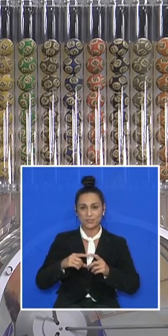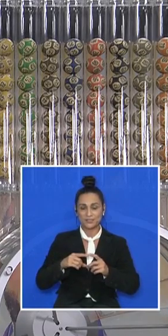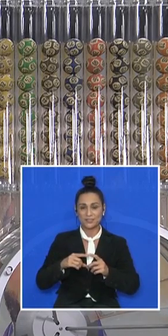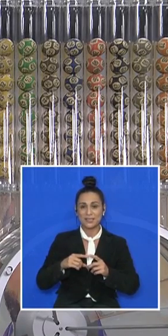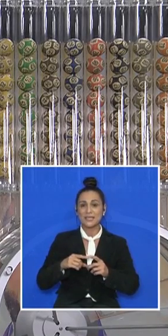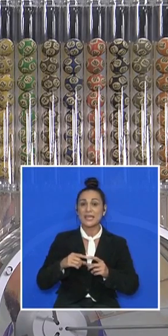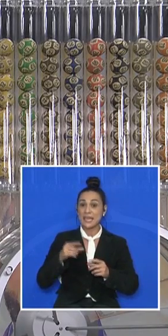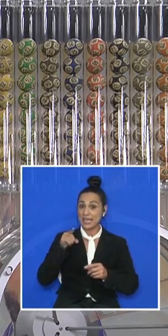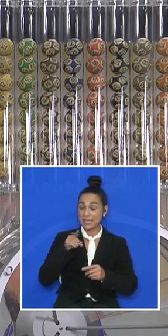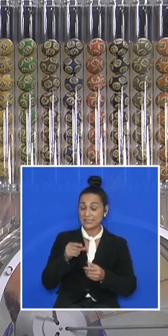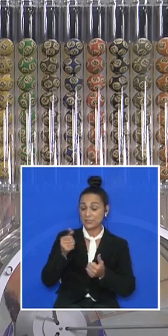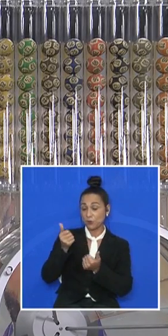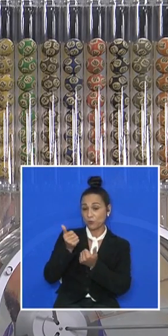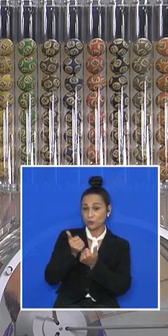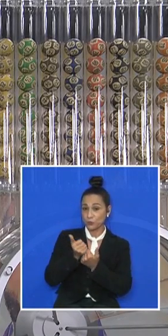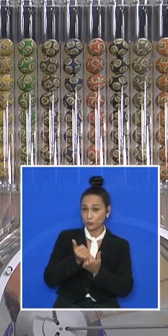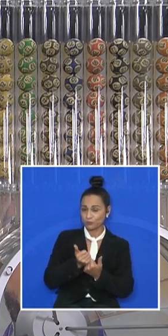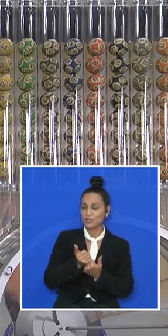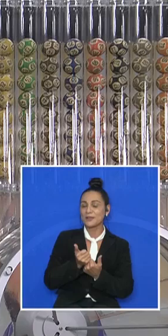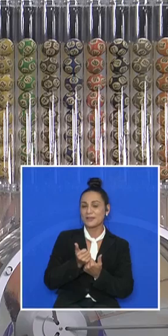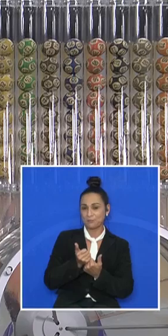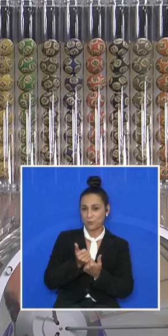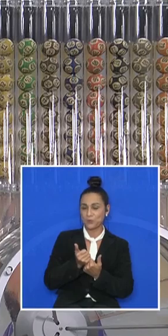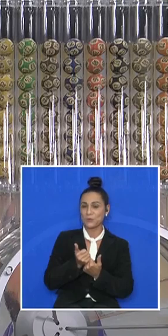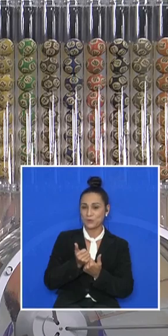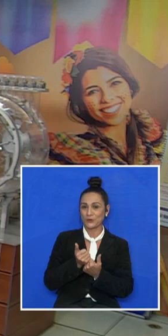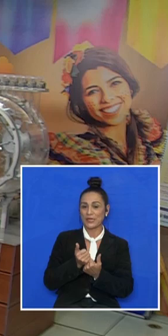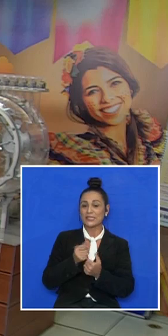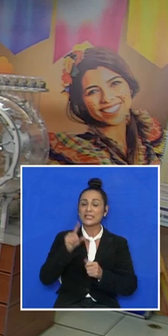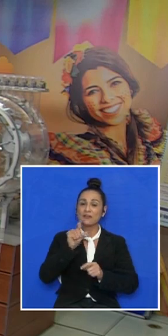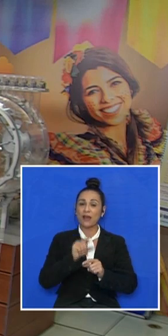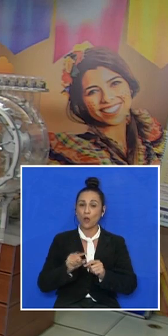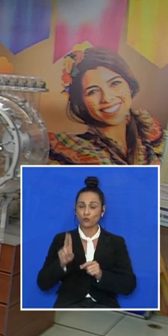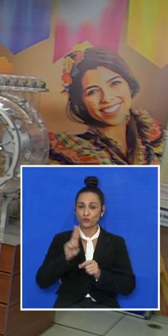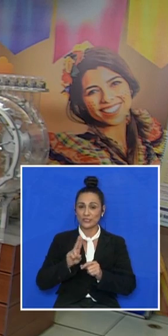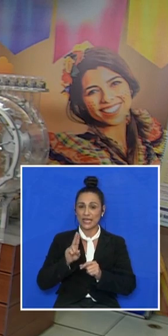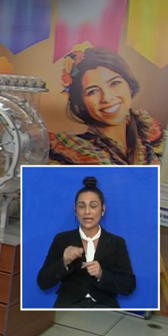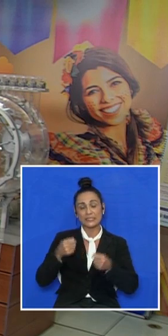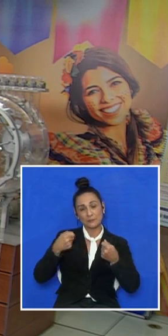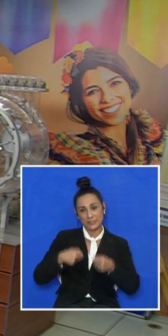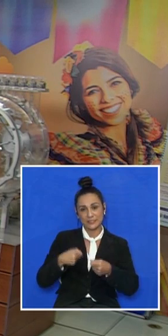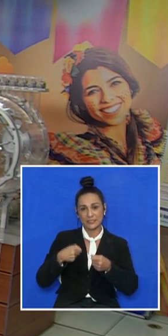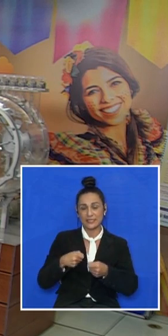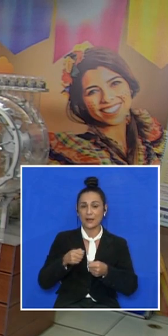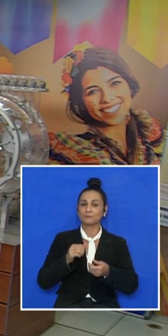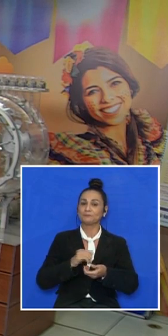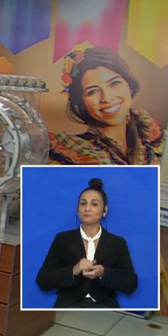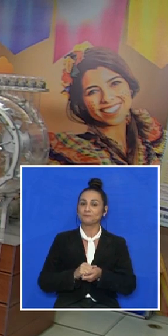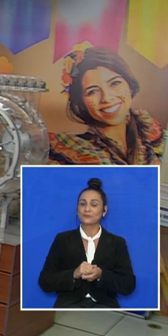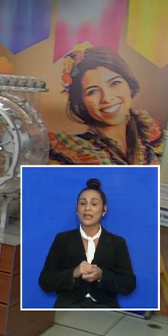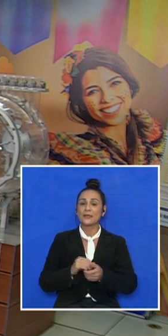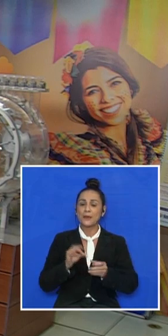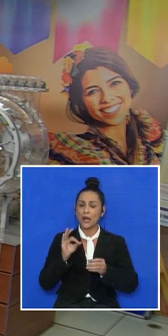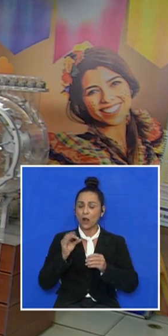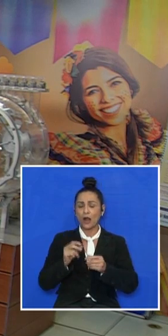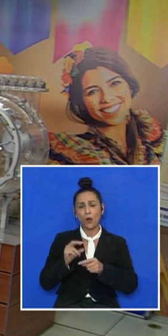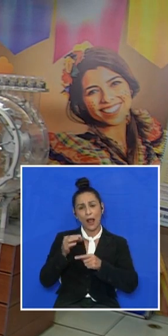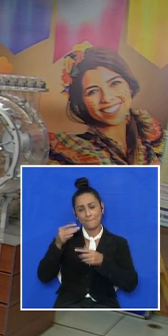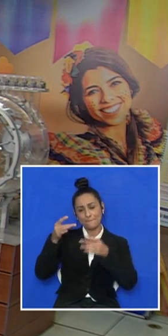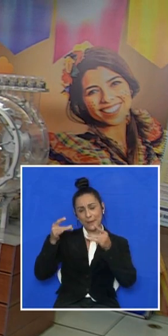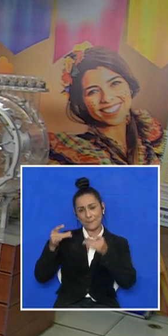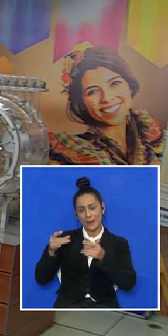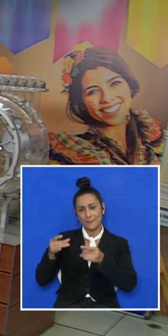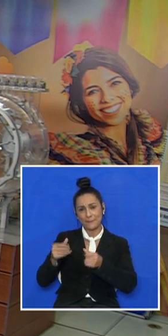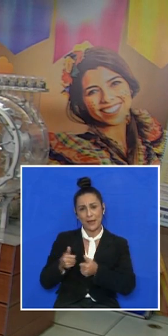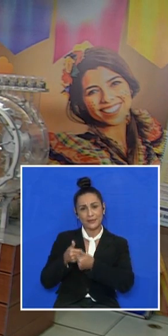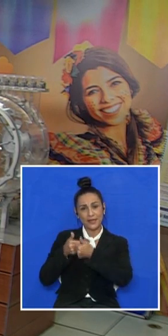bolas. Esse globo será o nosso globo reserva e será utilizado caso necessário. E para conferir cada detalhe